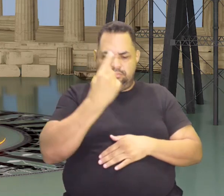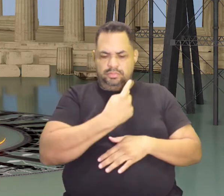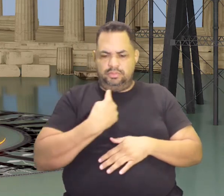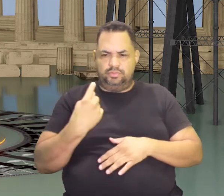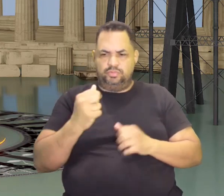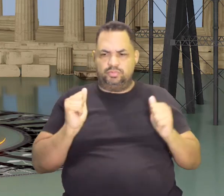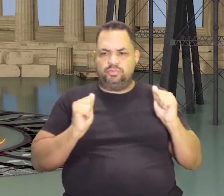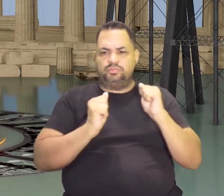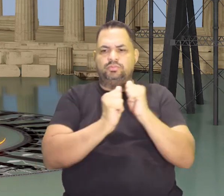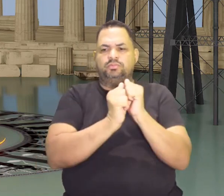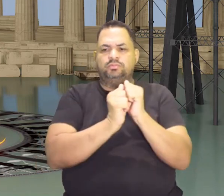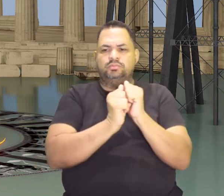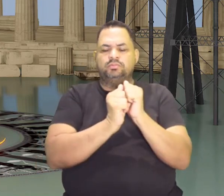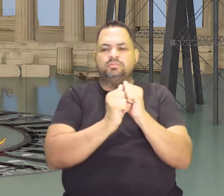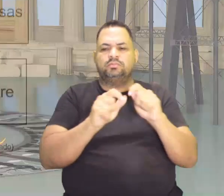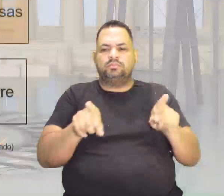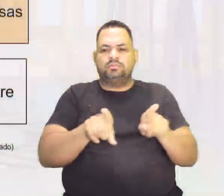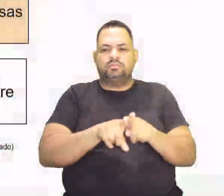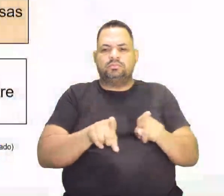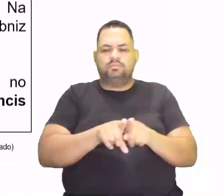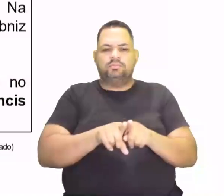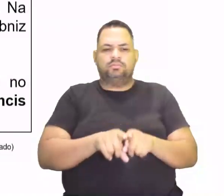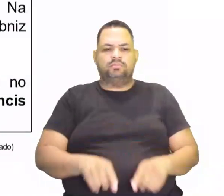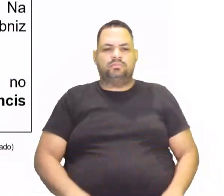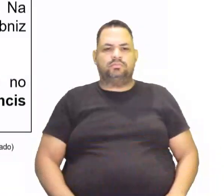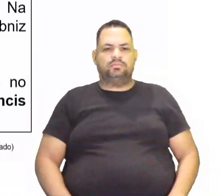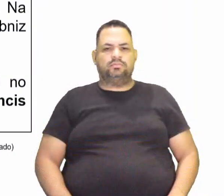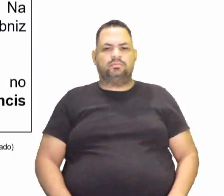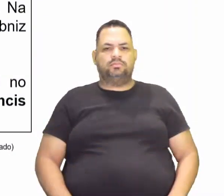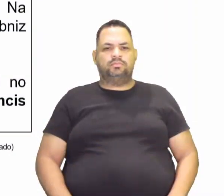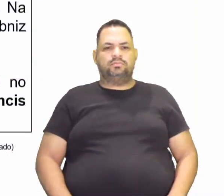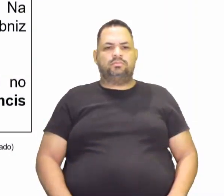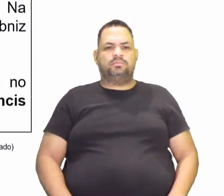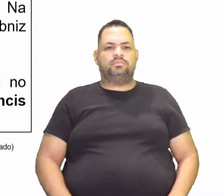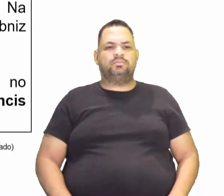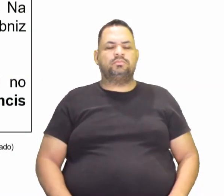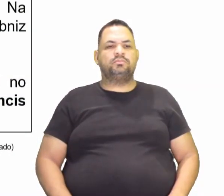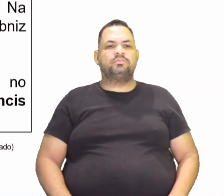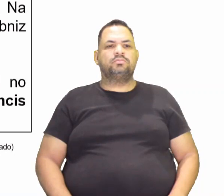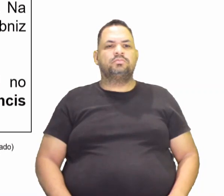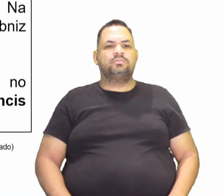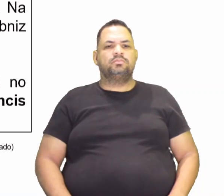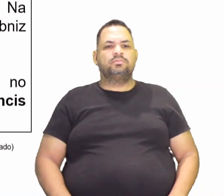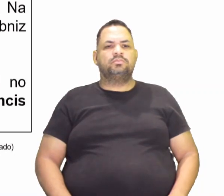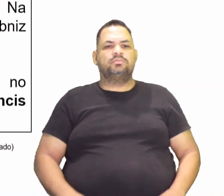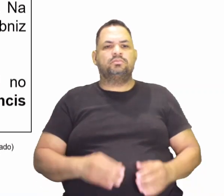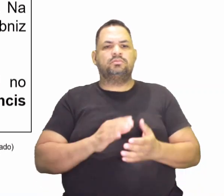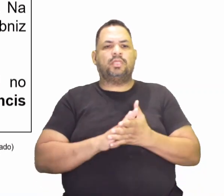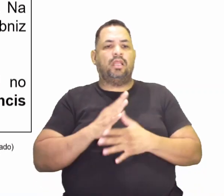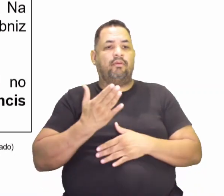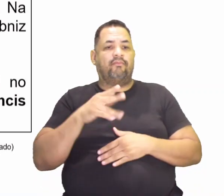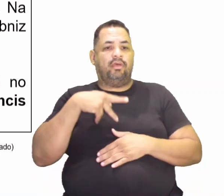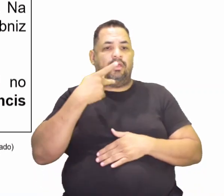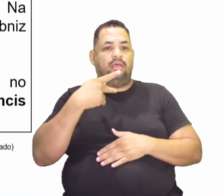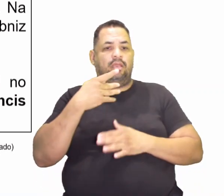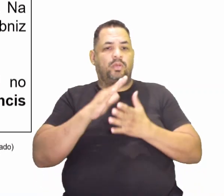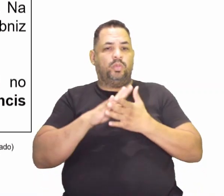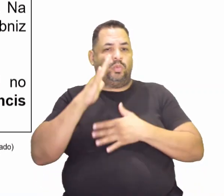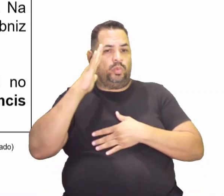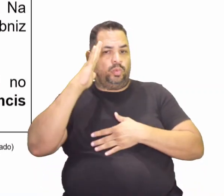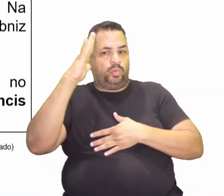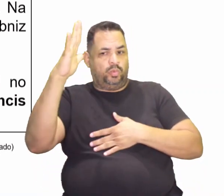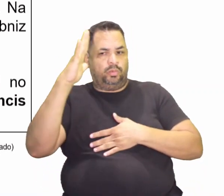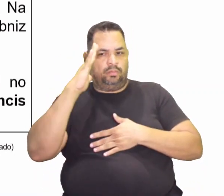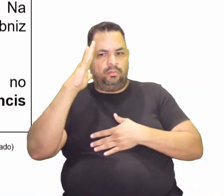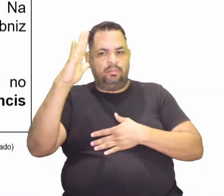você e etc. Ok? Vamos lá, voltando, olha aí. Das questões epistemológicas, gente, isso aqui,